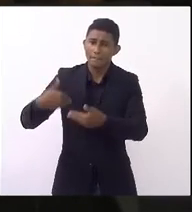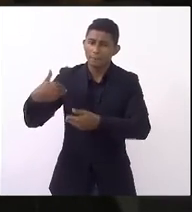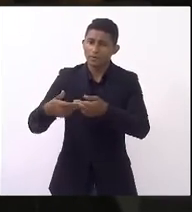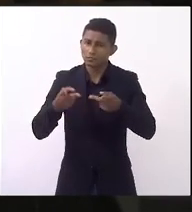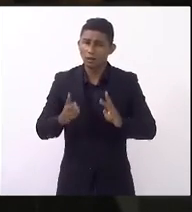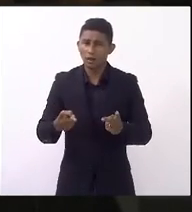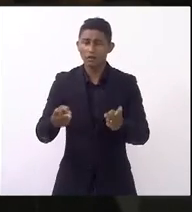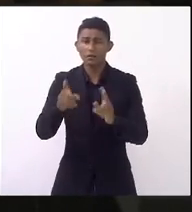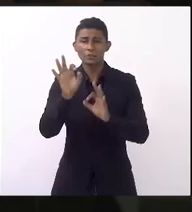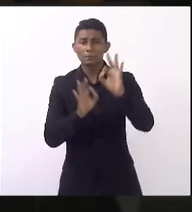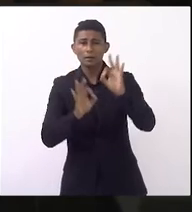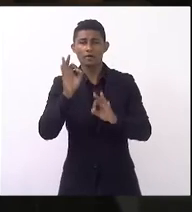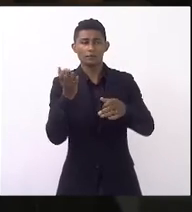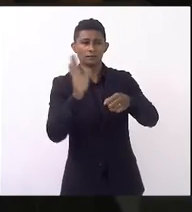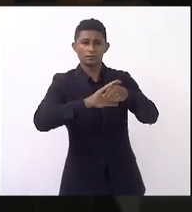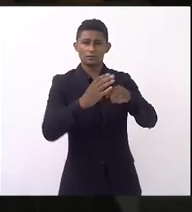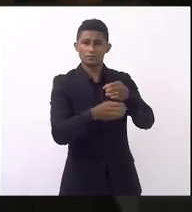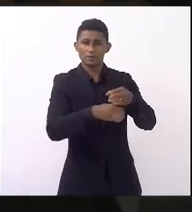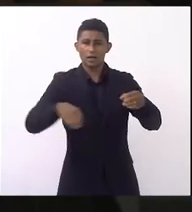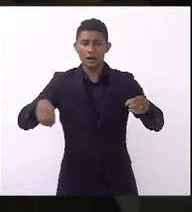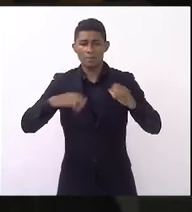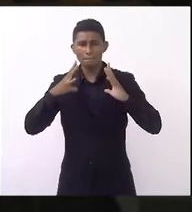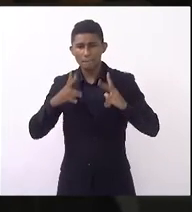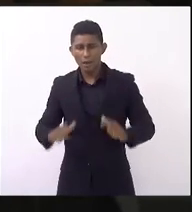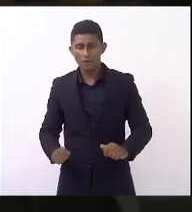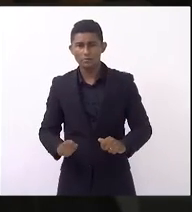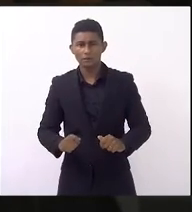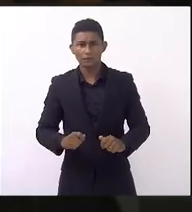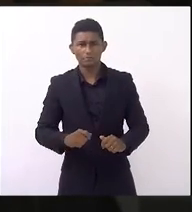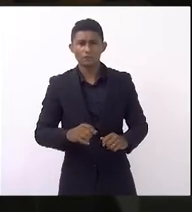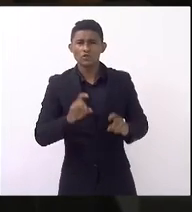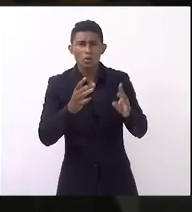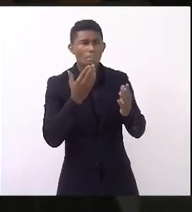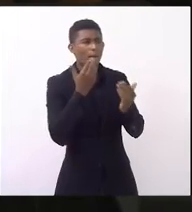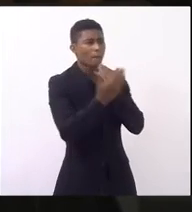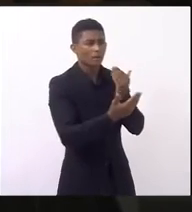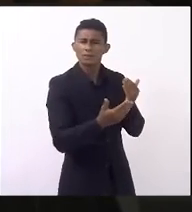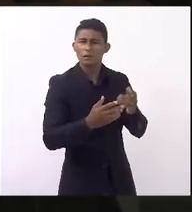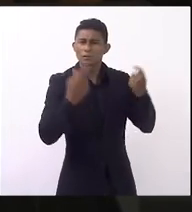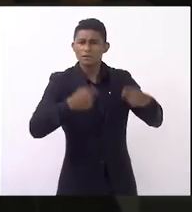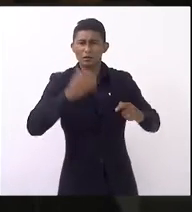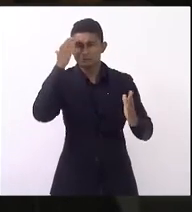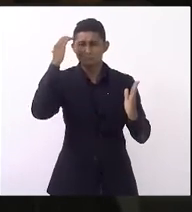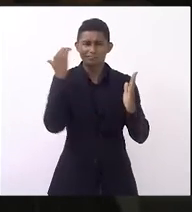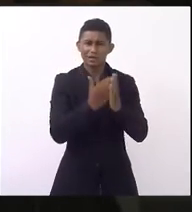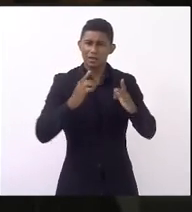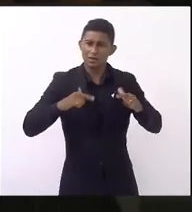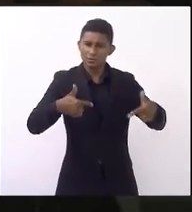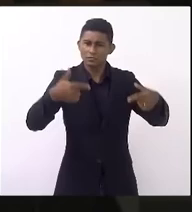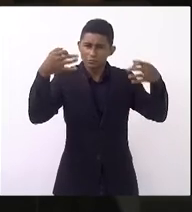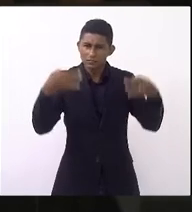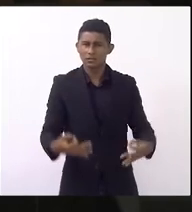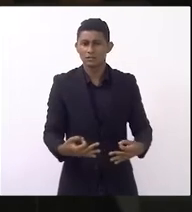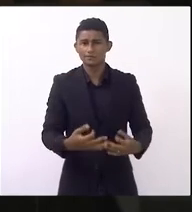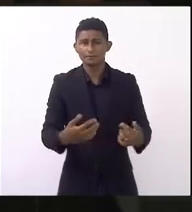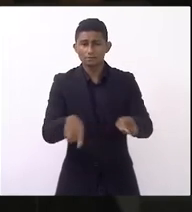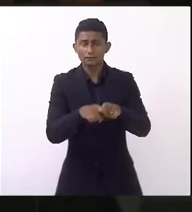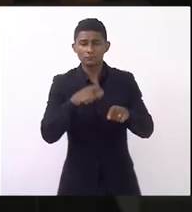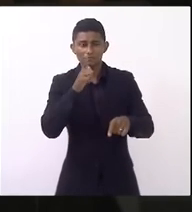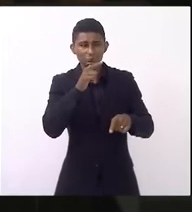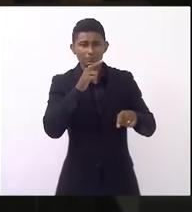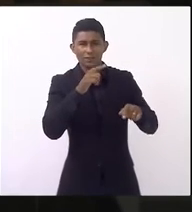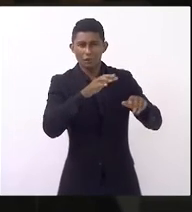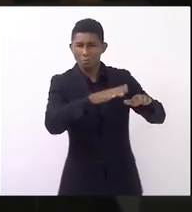de saneamento não precisa demandar, é para cumprir. E tem que limpar os rios antes do